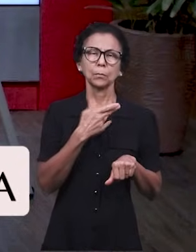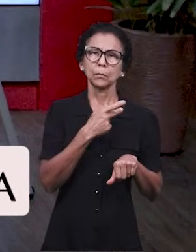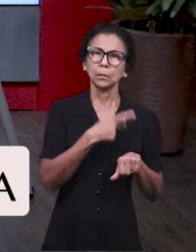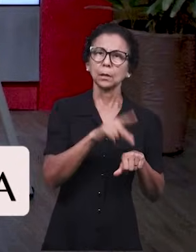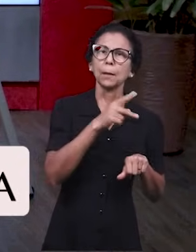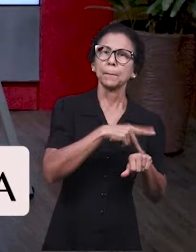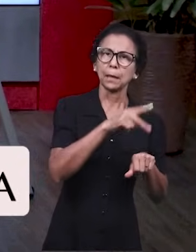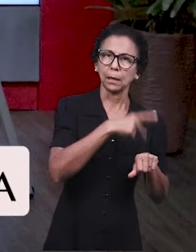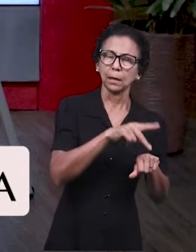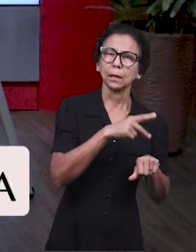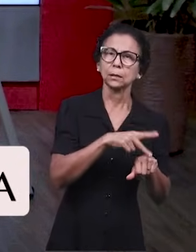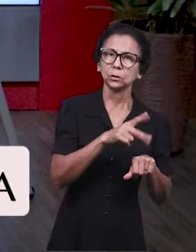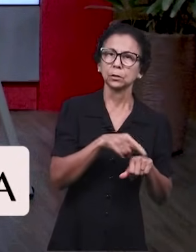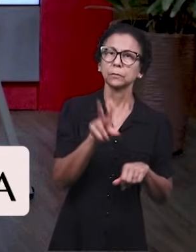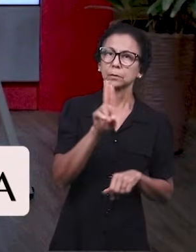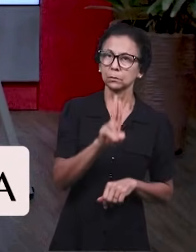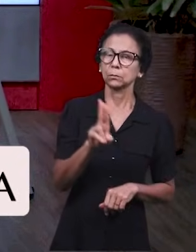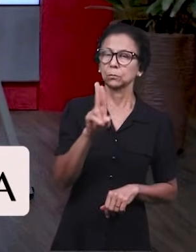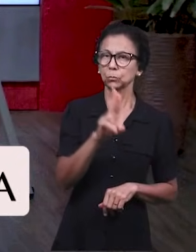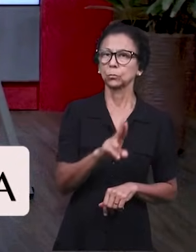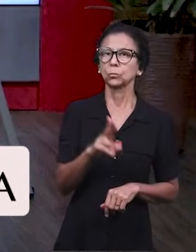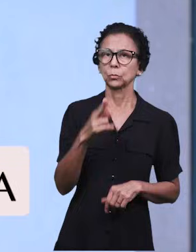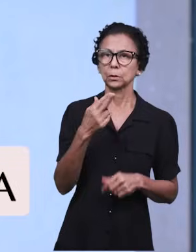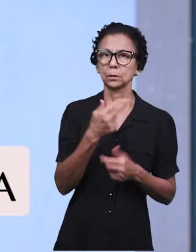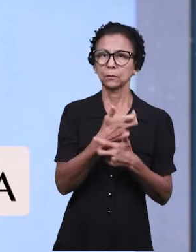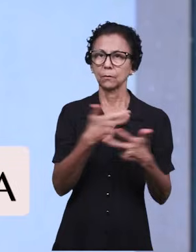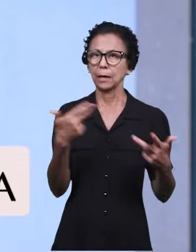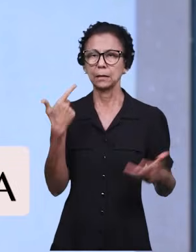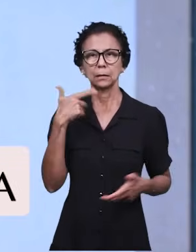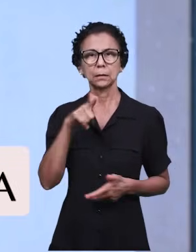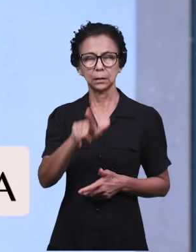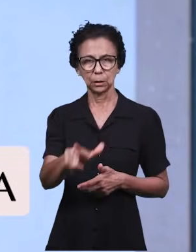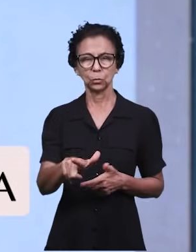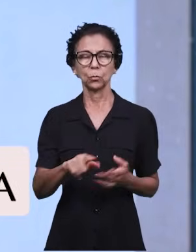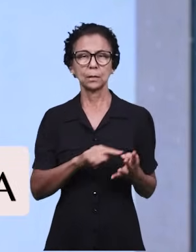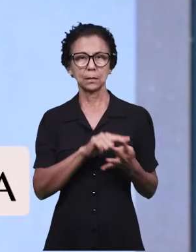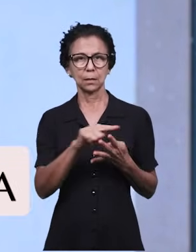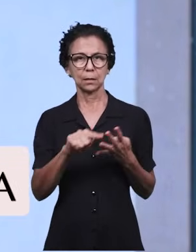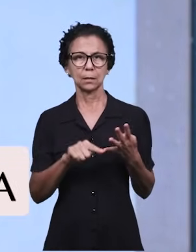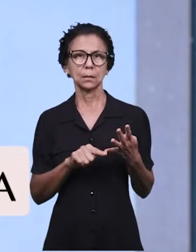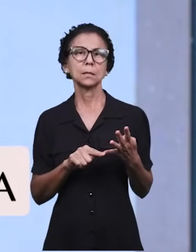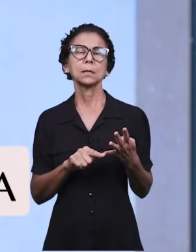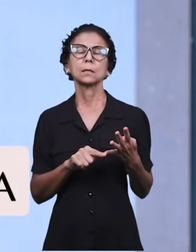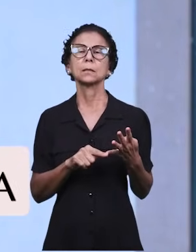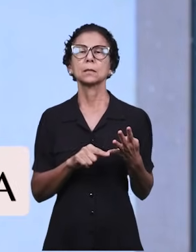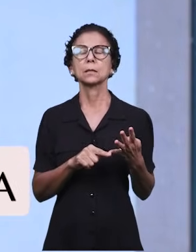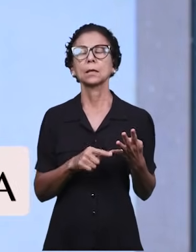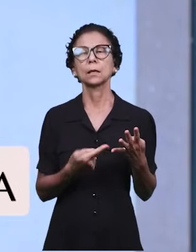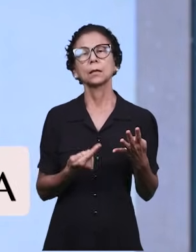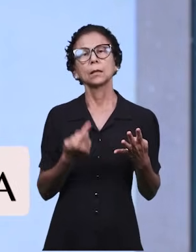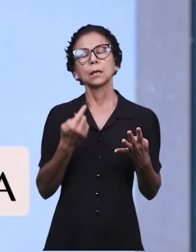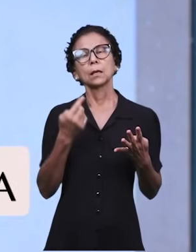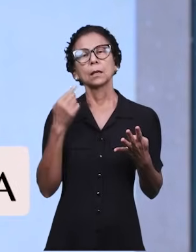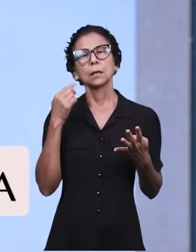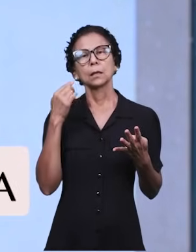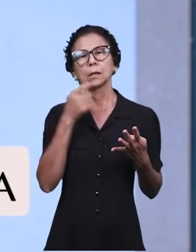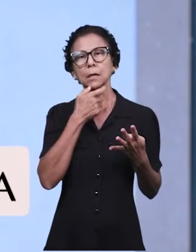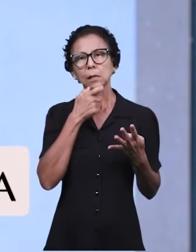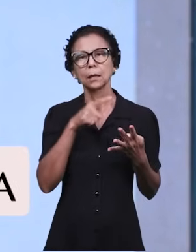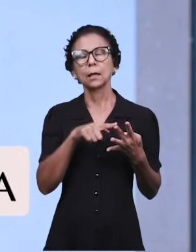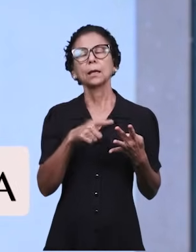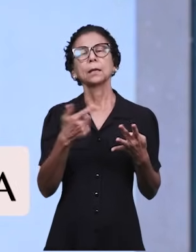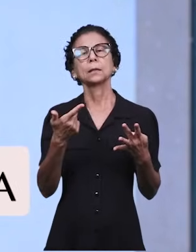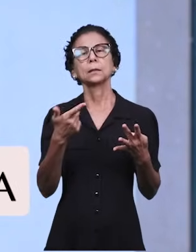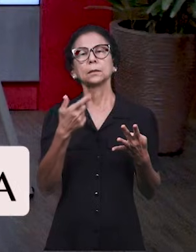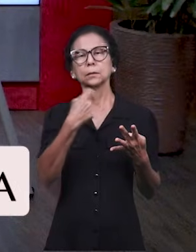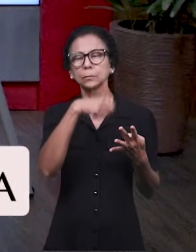realmente matérias que serão muito úteis ao desempenho das funções. Da atividade.